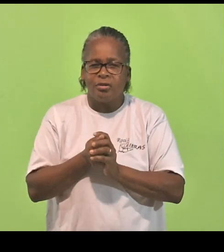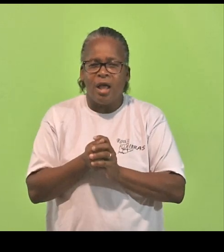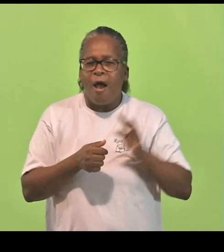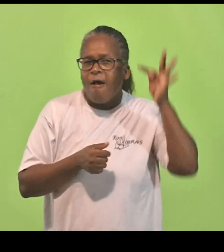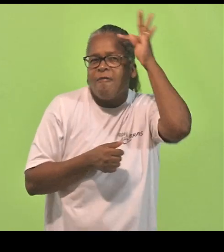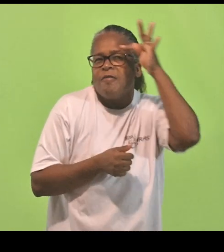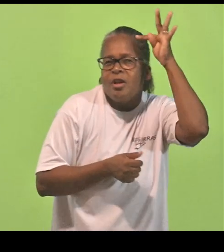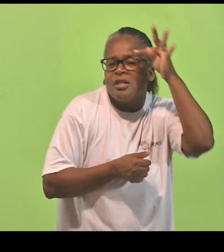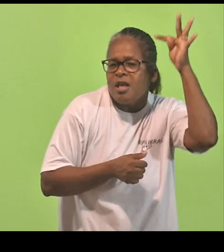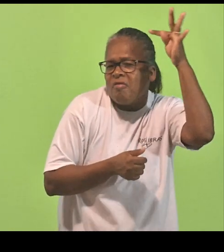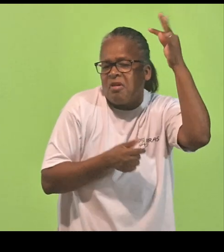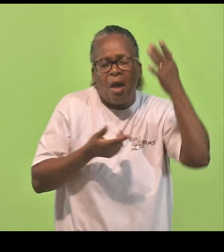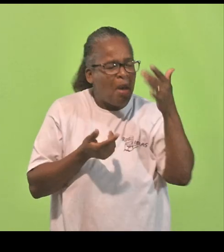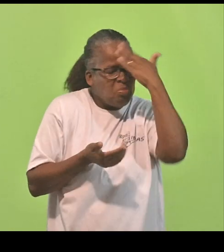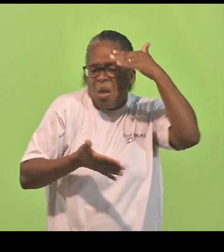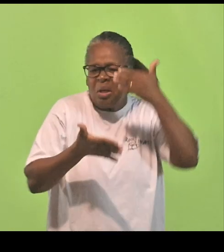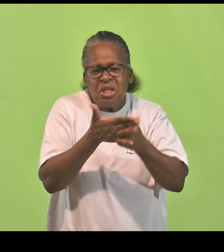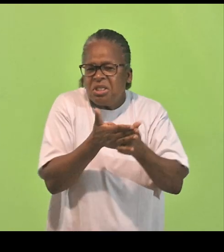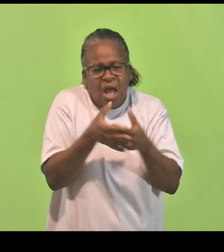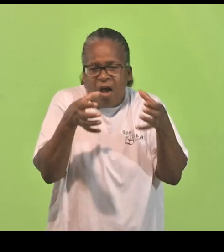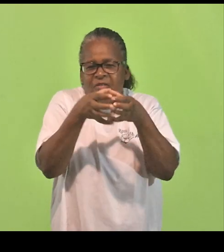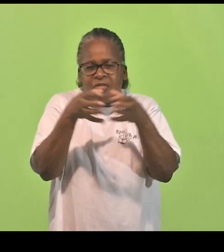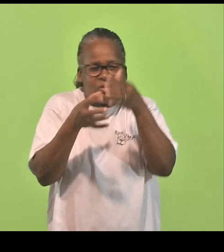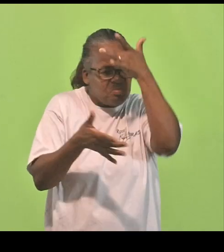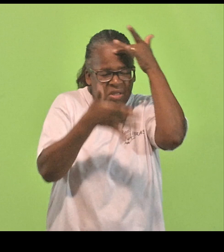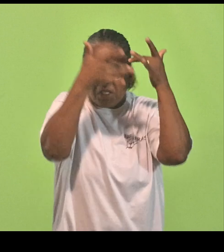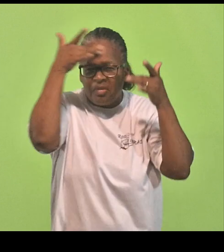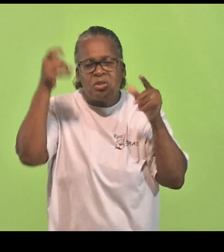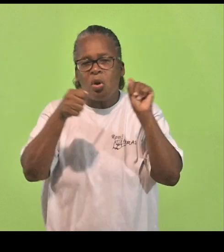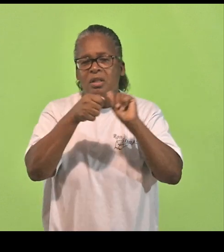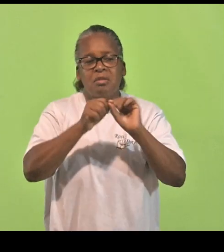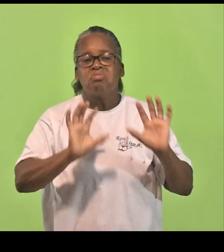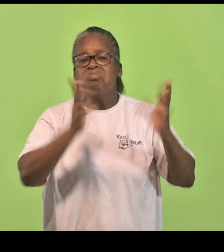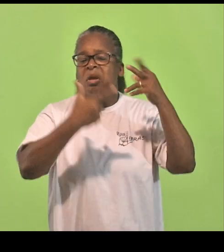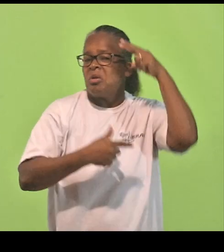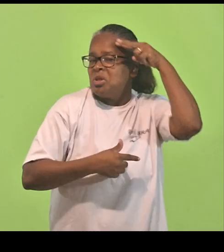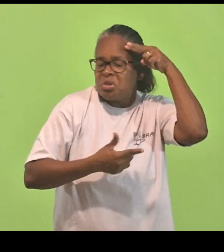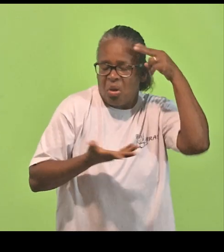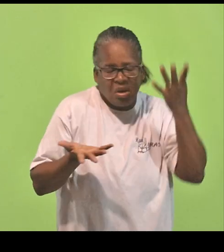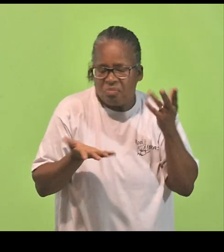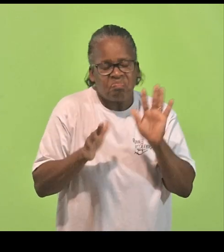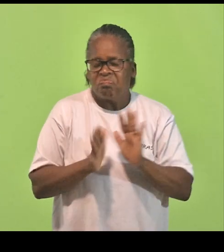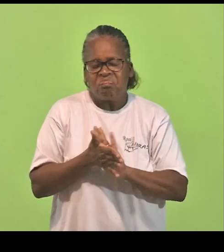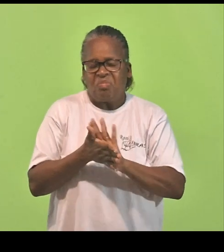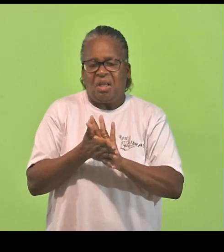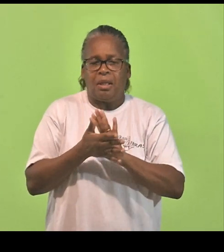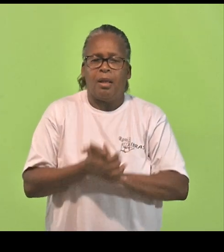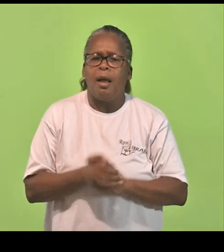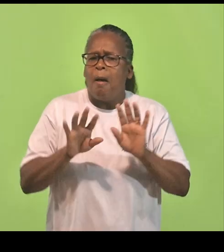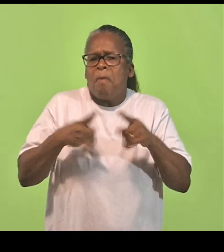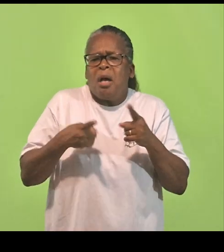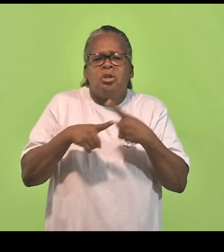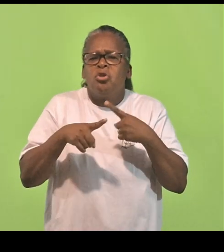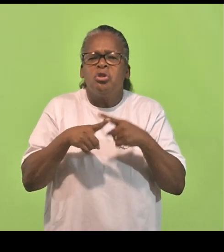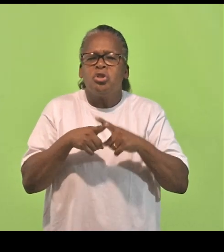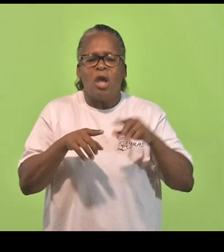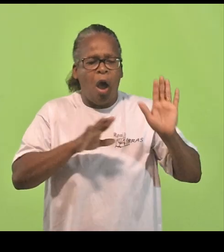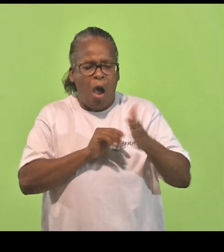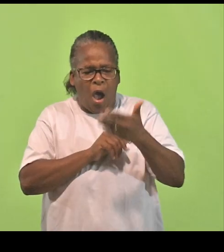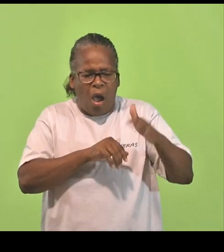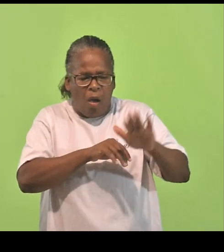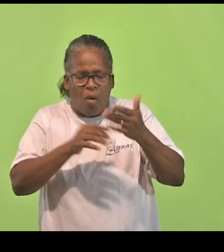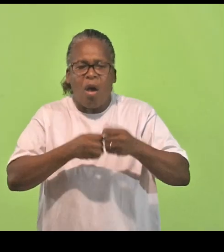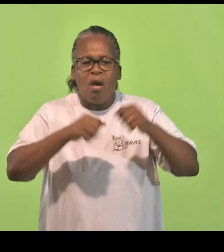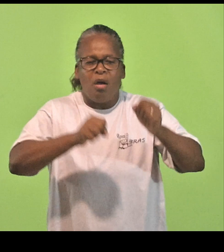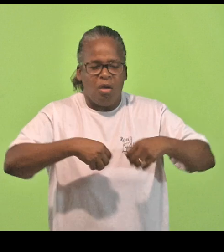que nem todos os membros do grupo acreditavam nessa cosmologia. Além disso, não haviam rituais organizados